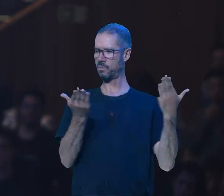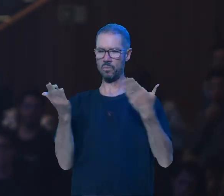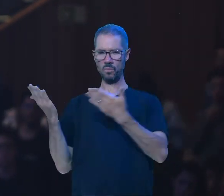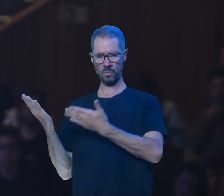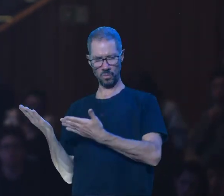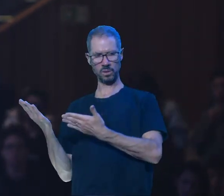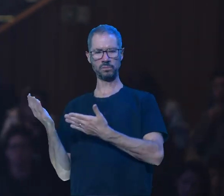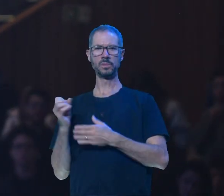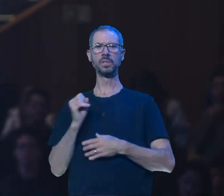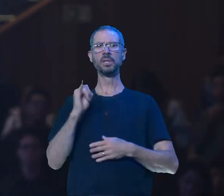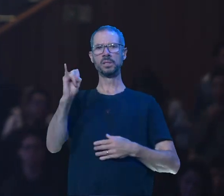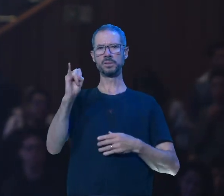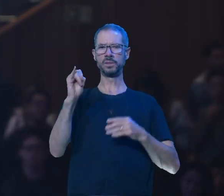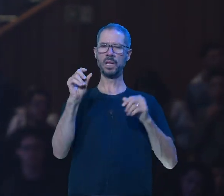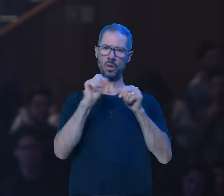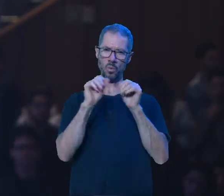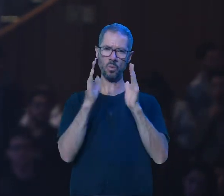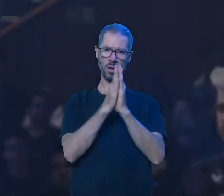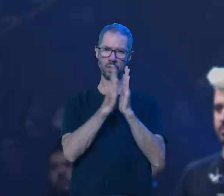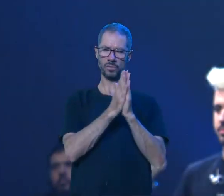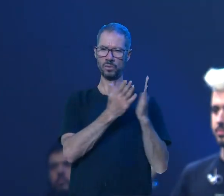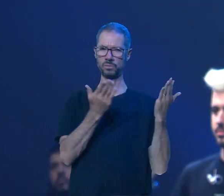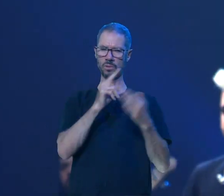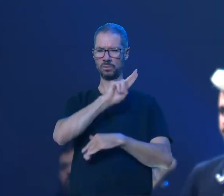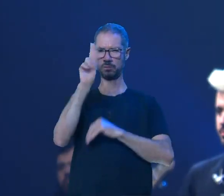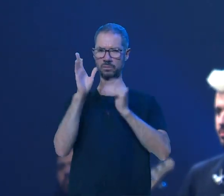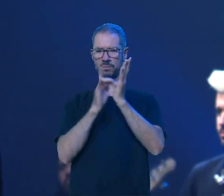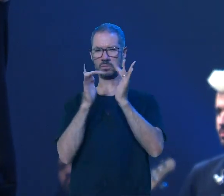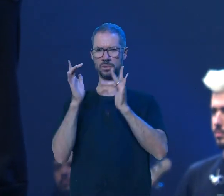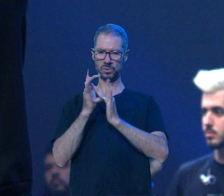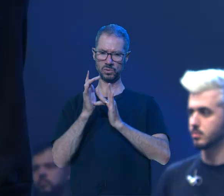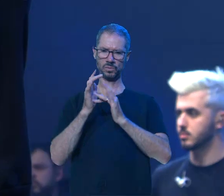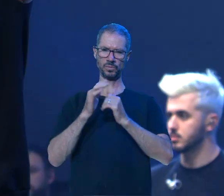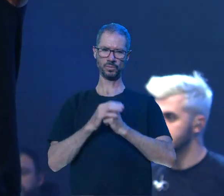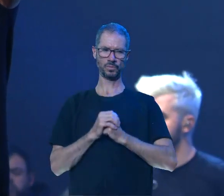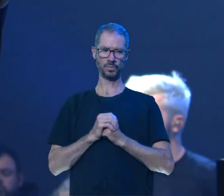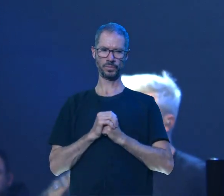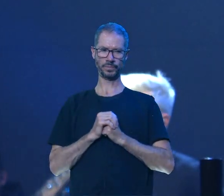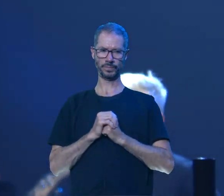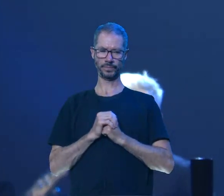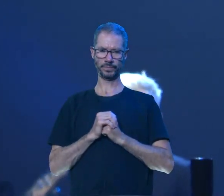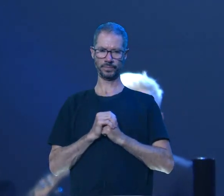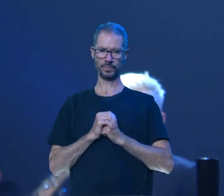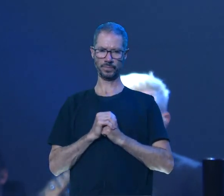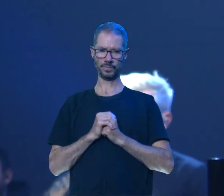aí. Se você fez essa oração, pode vir para cá. Em nome de Jesus.